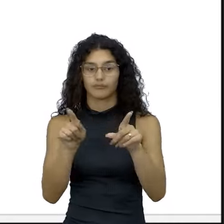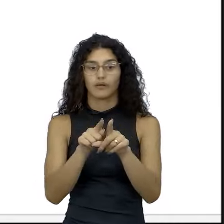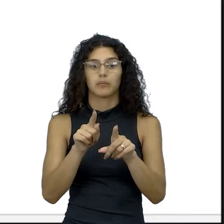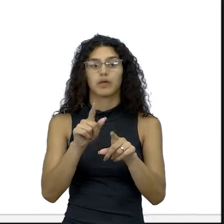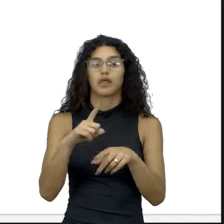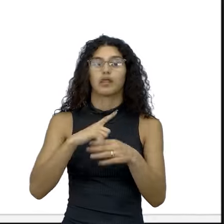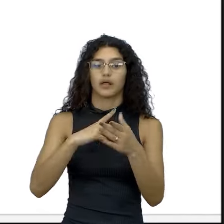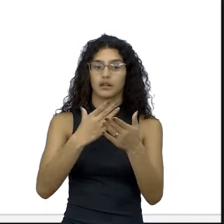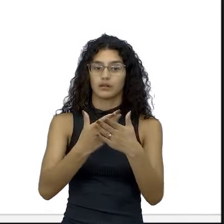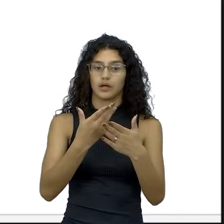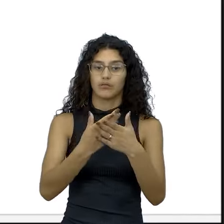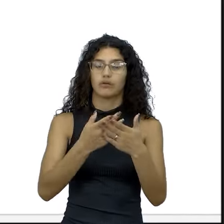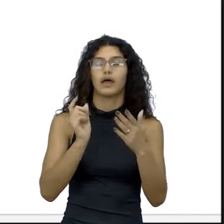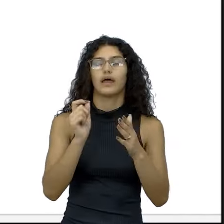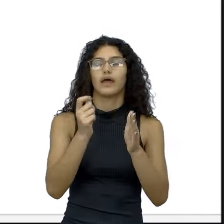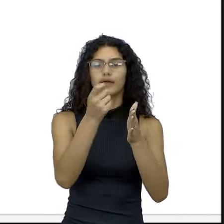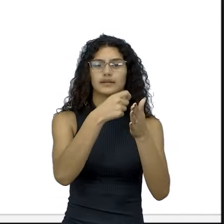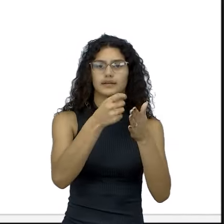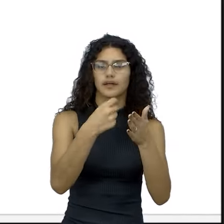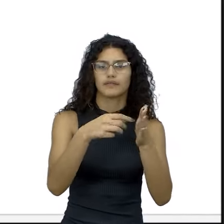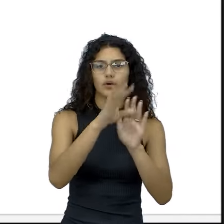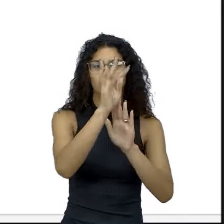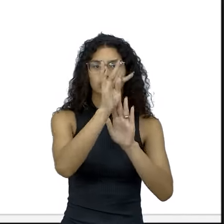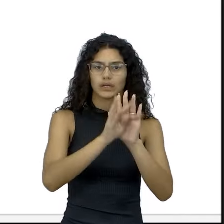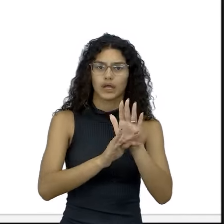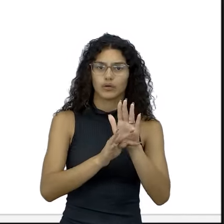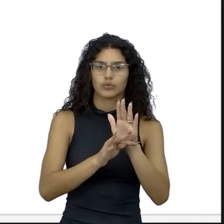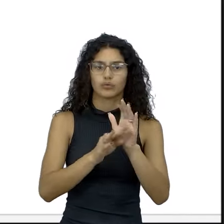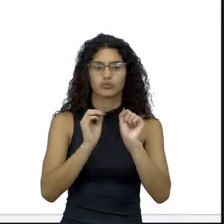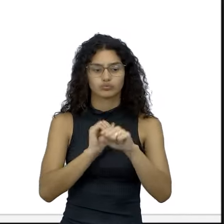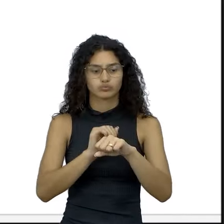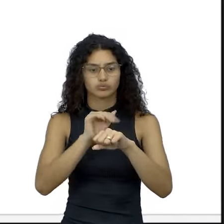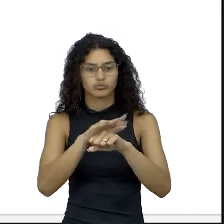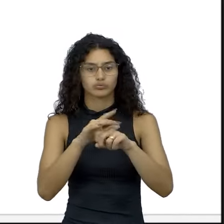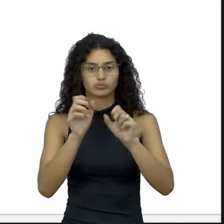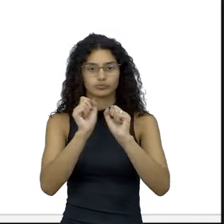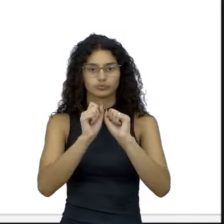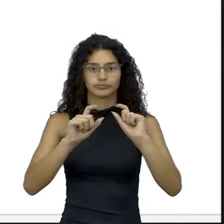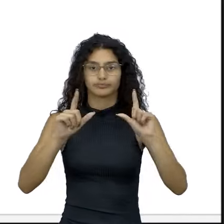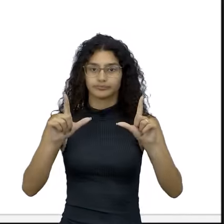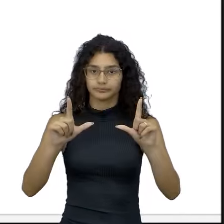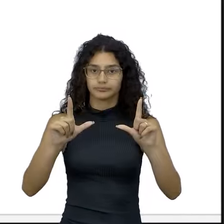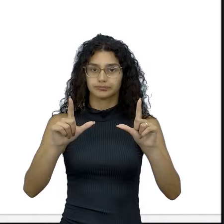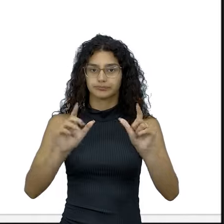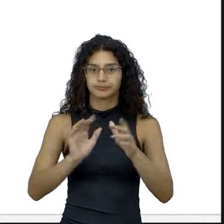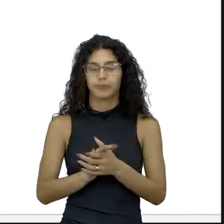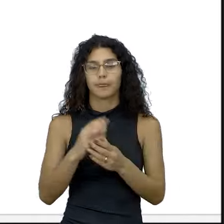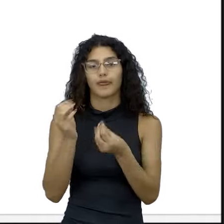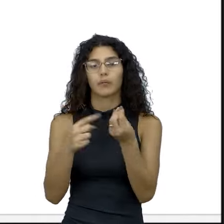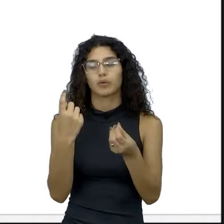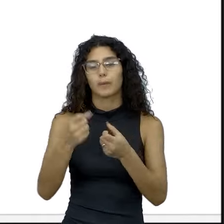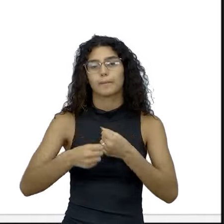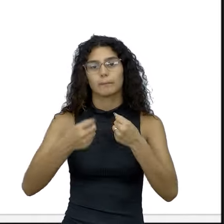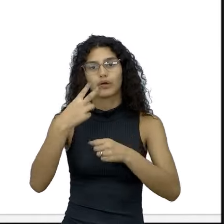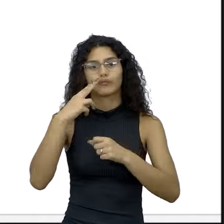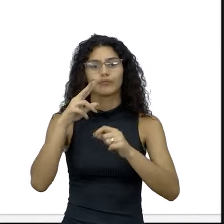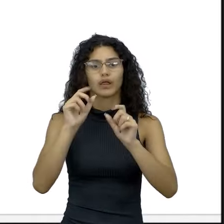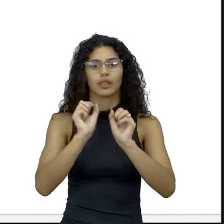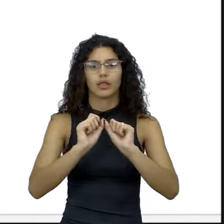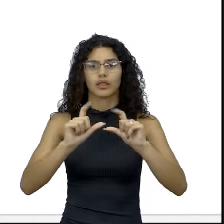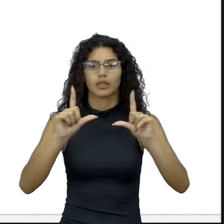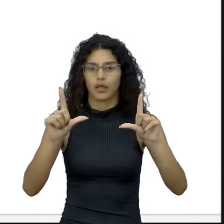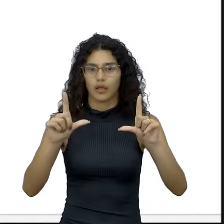jogo nessa aula, é escrever o texto do verbete de acordo com as indicações do quadro. Como nós podemos ver ele na tela,